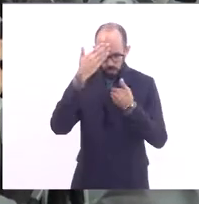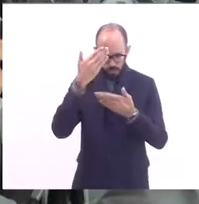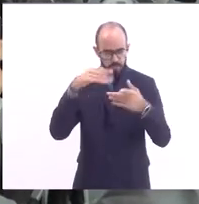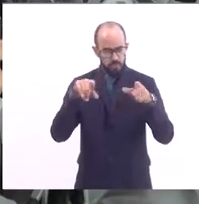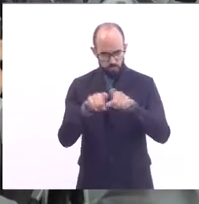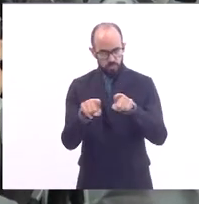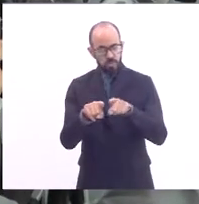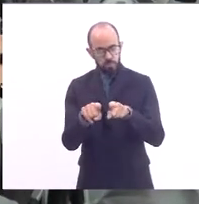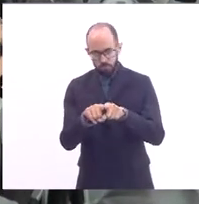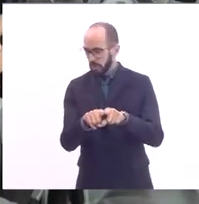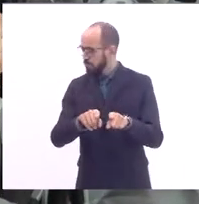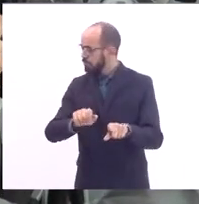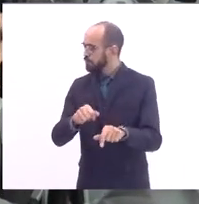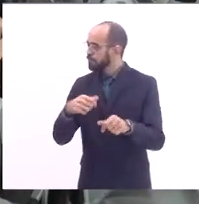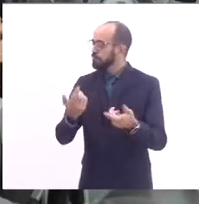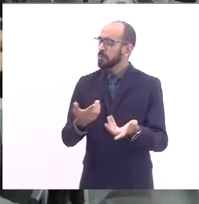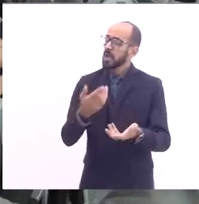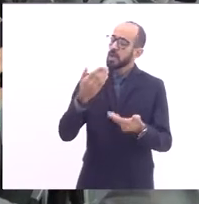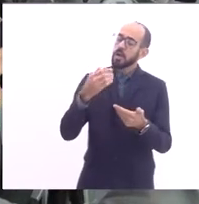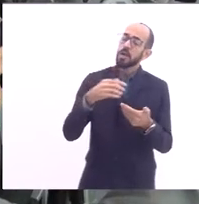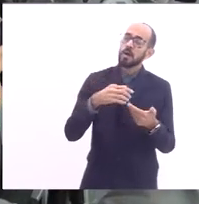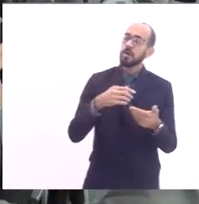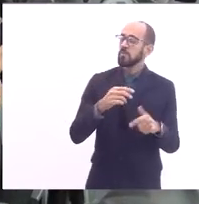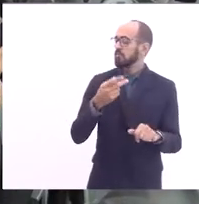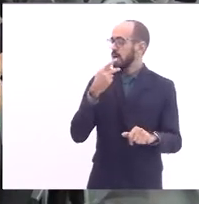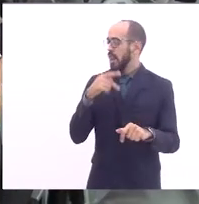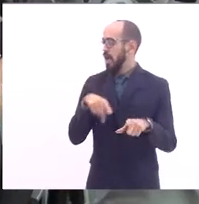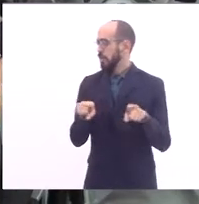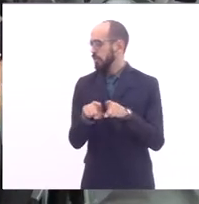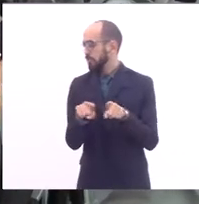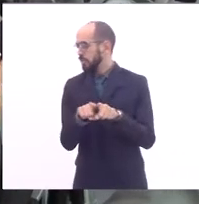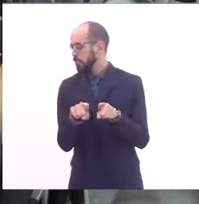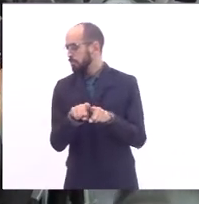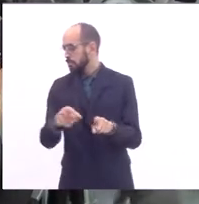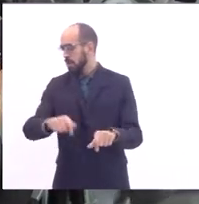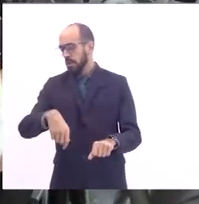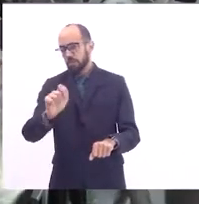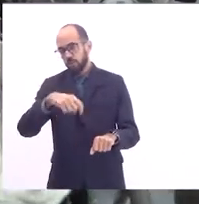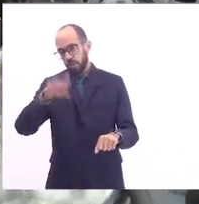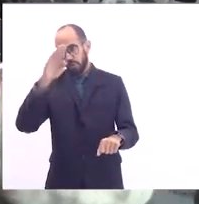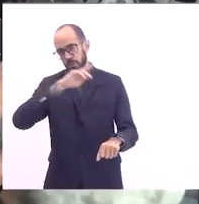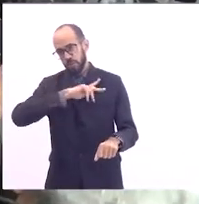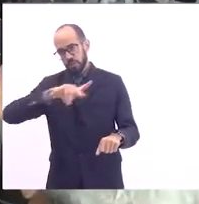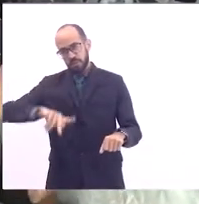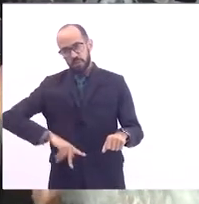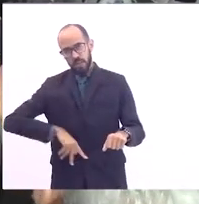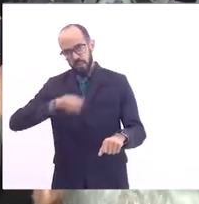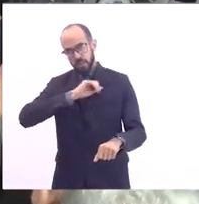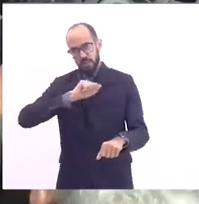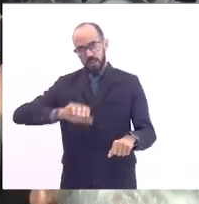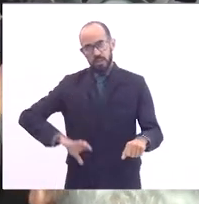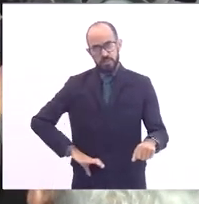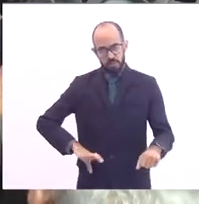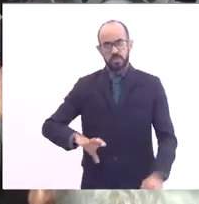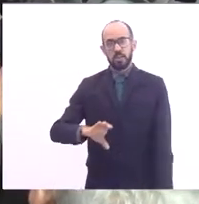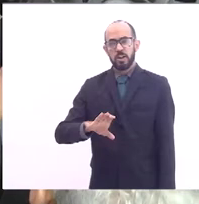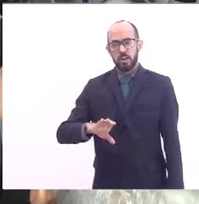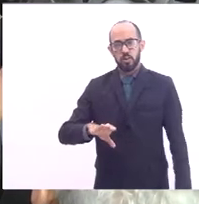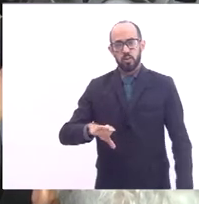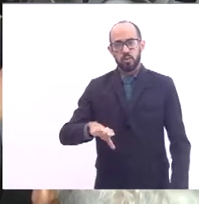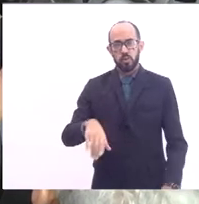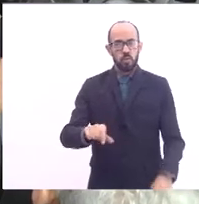agradecendo, mas agradecer também o presidente da Assembleia Legislativa, deputado André Siciliano,